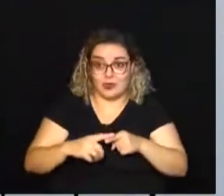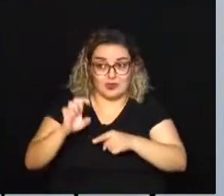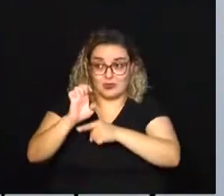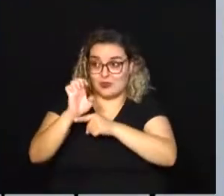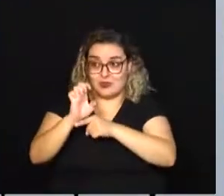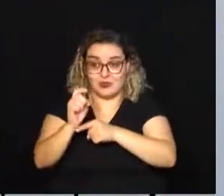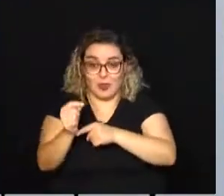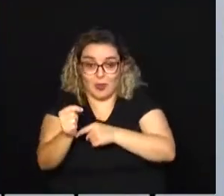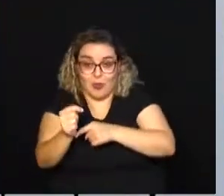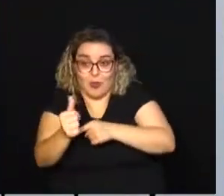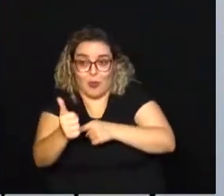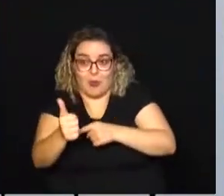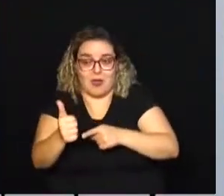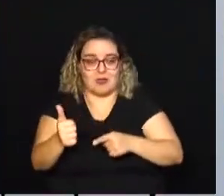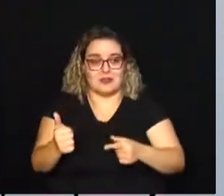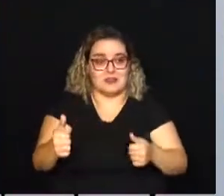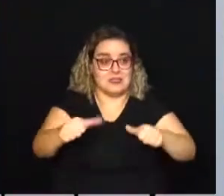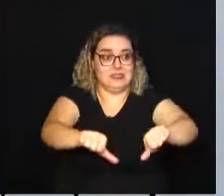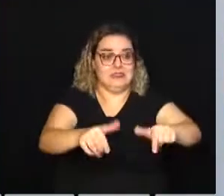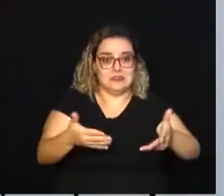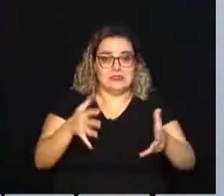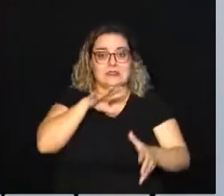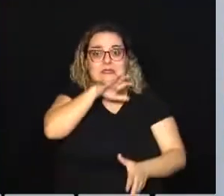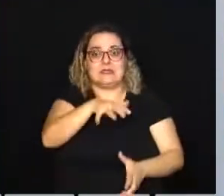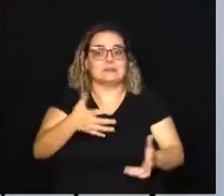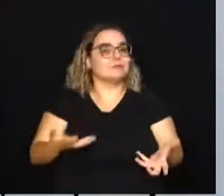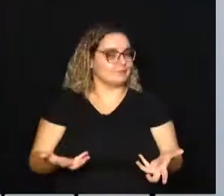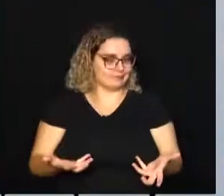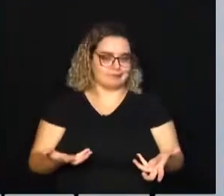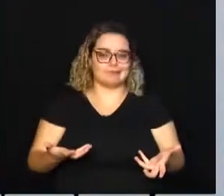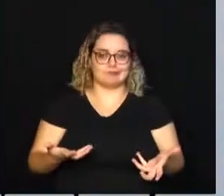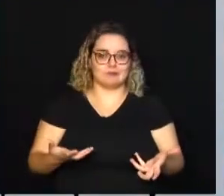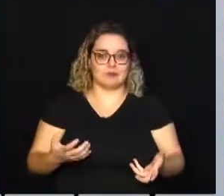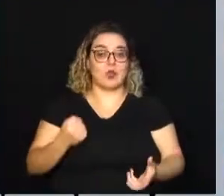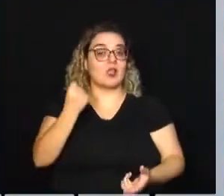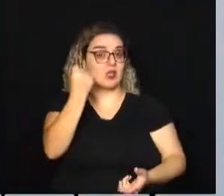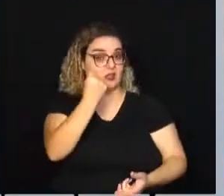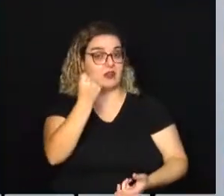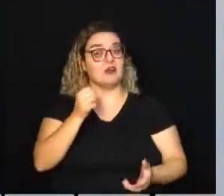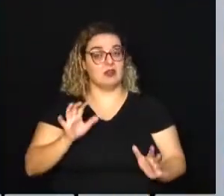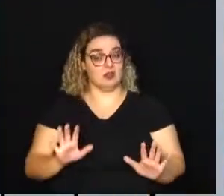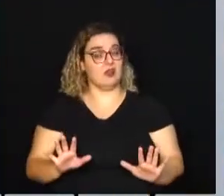vai estar colapsado. Então, é uma situação muito grave